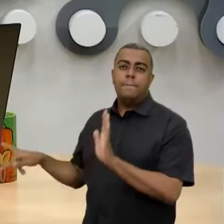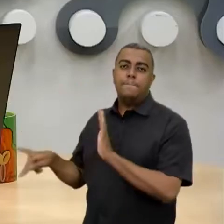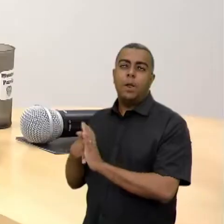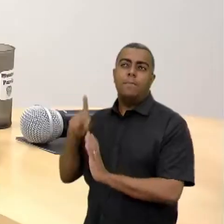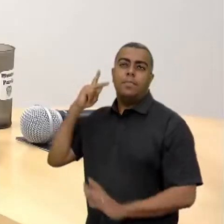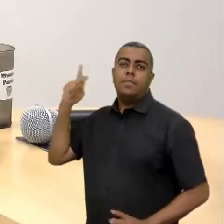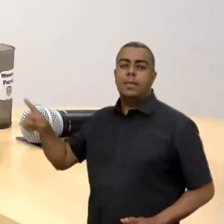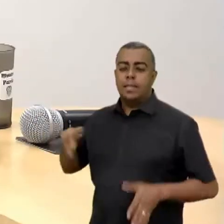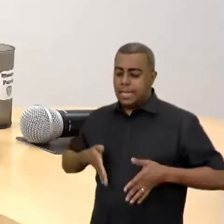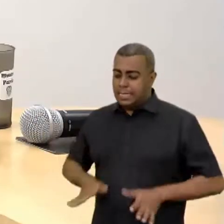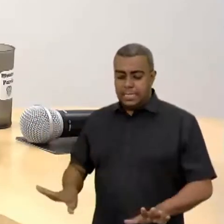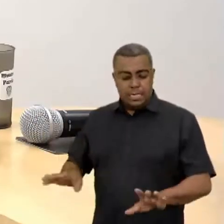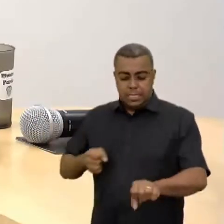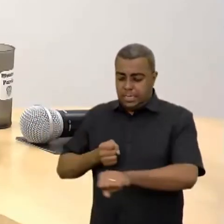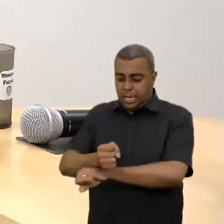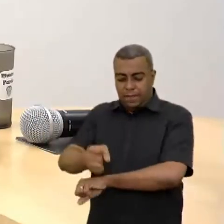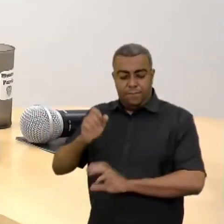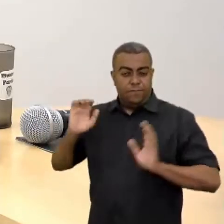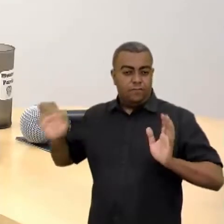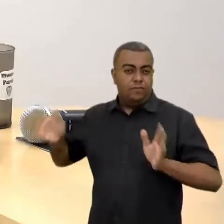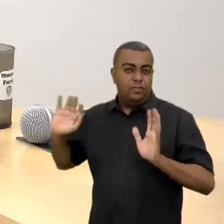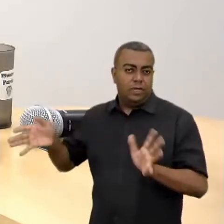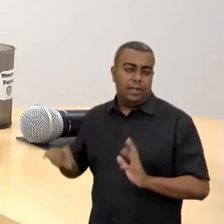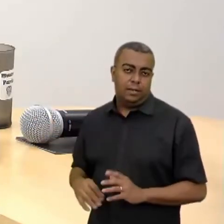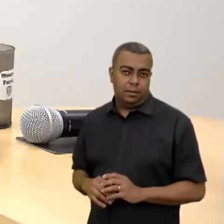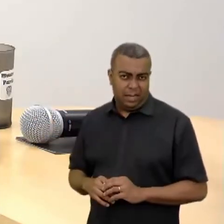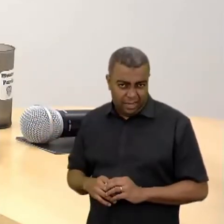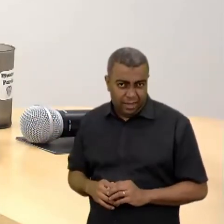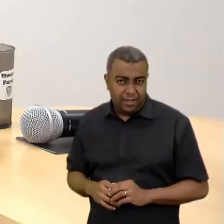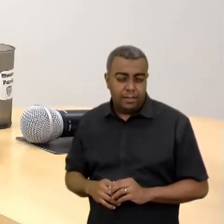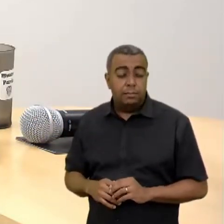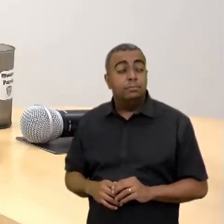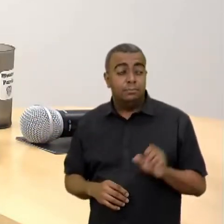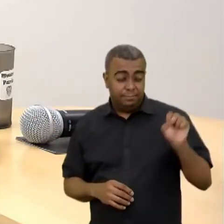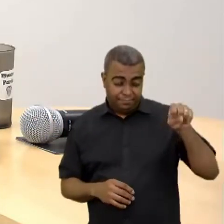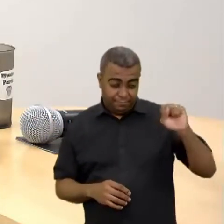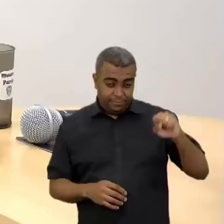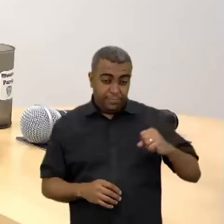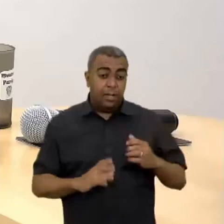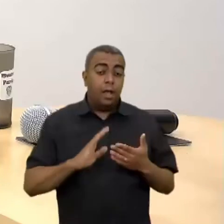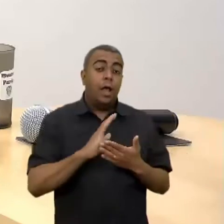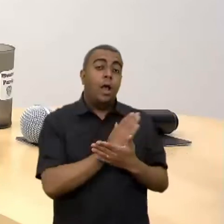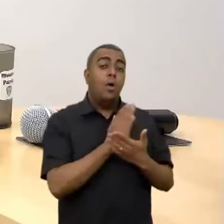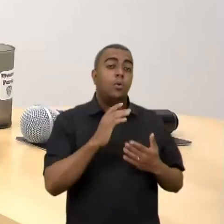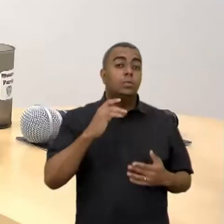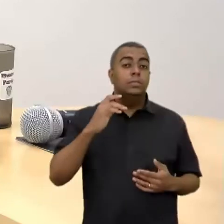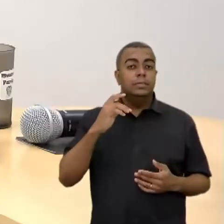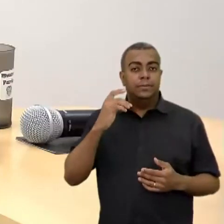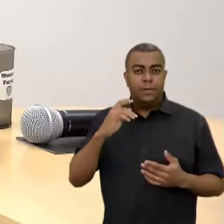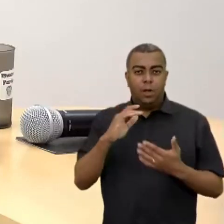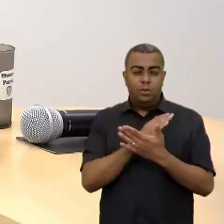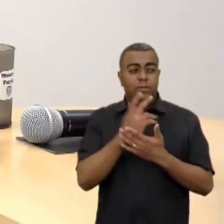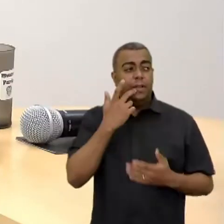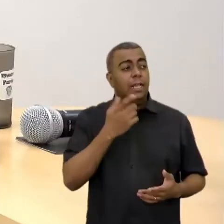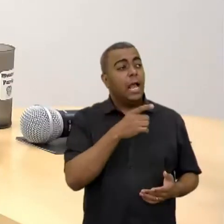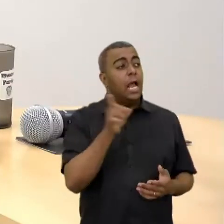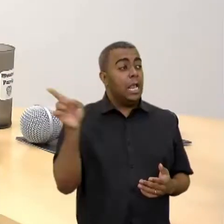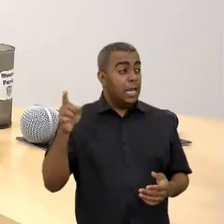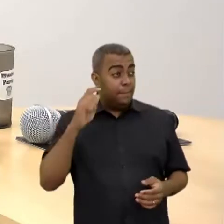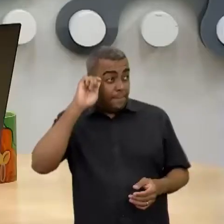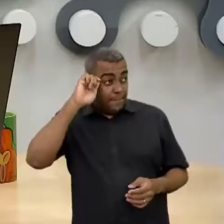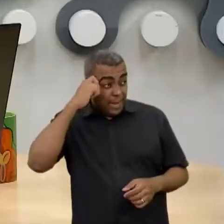inata, é como se... Nasceu assim. E alguns cientistas, né, com aquela questão do racismo científico, falavam que era da natureza do negro não ser servidor.